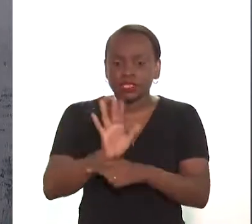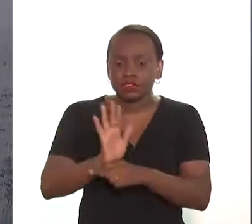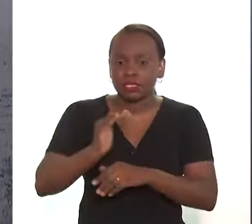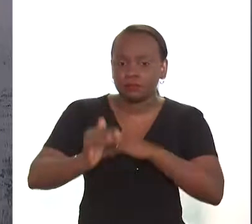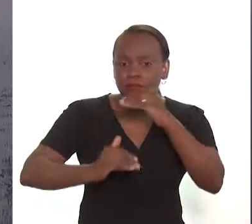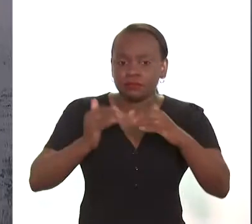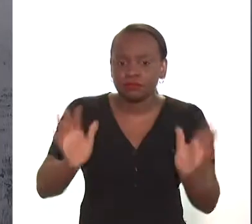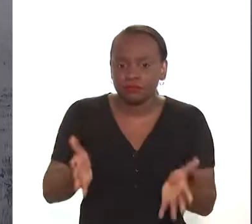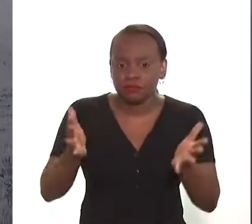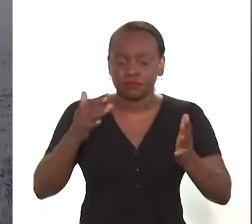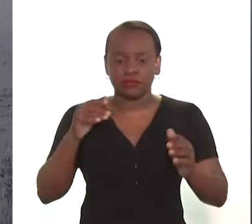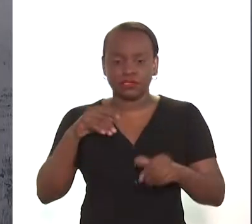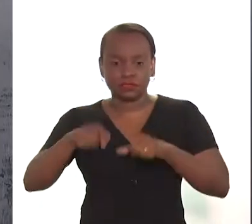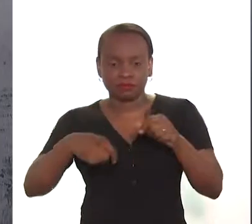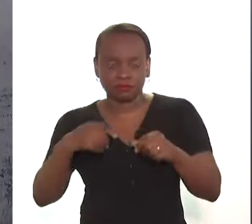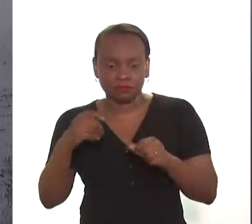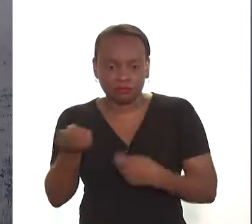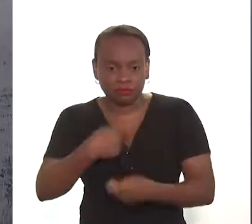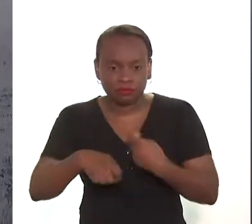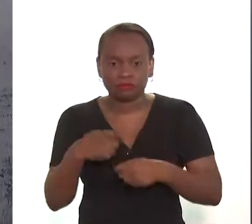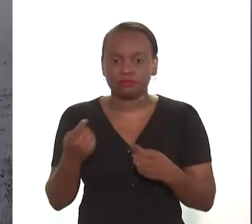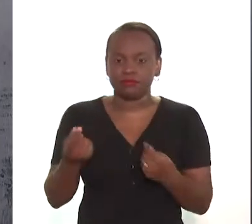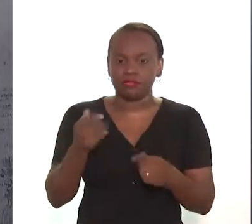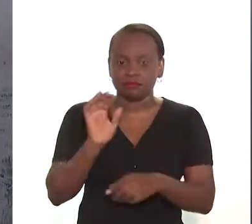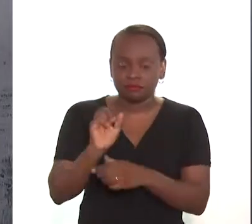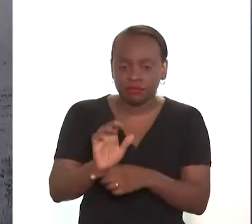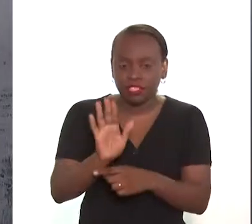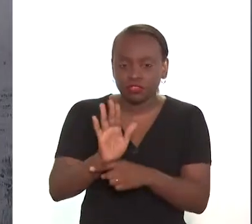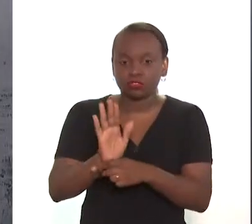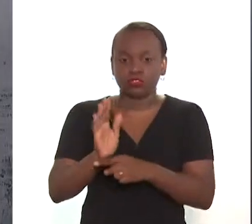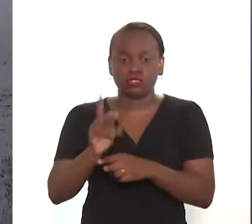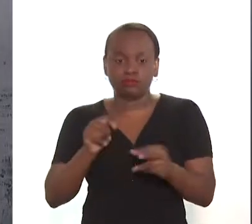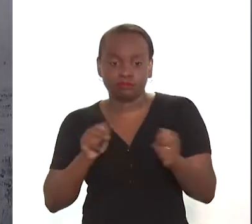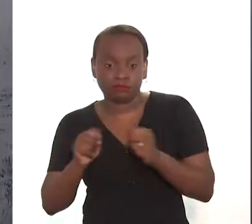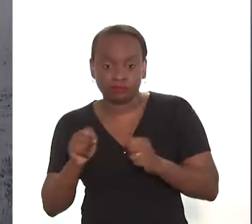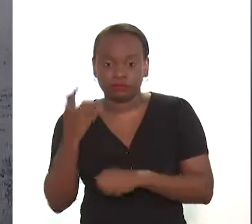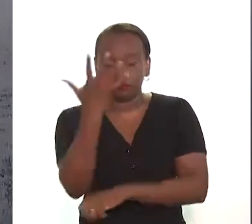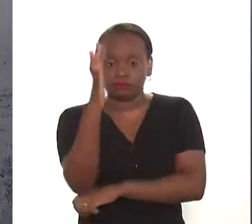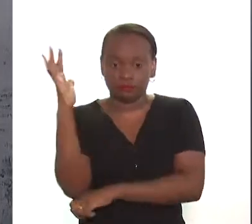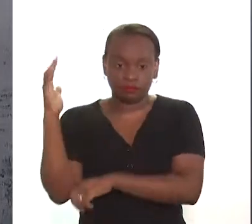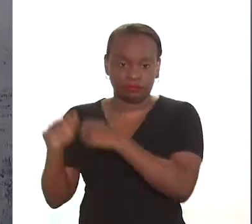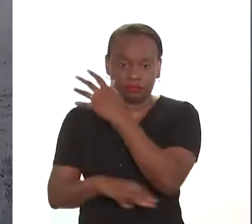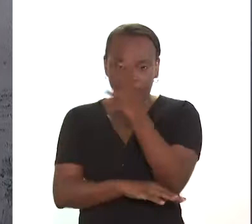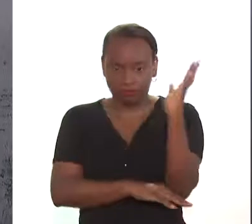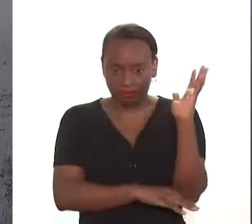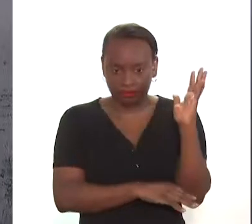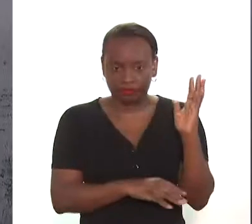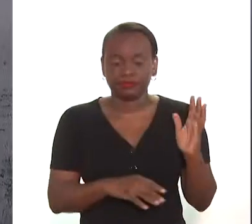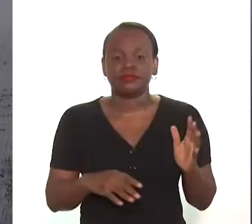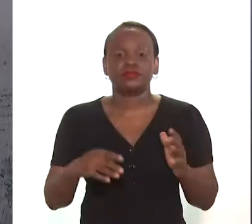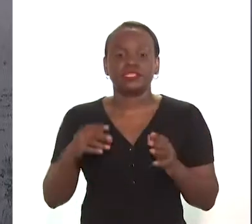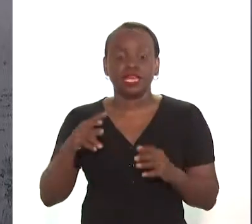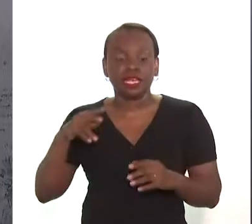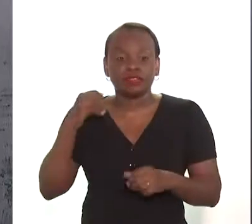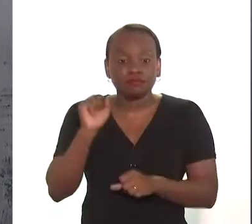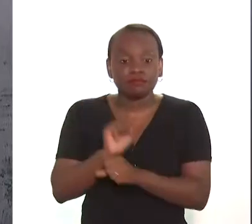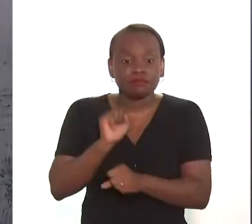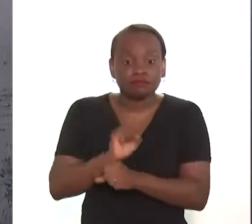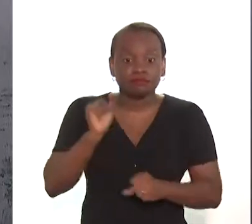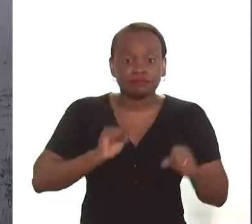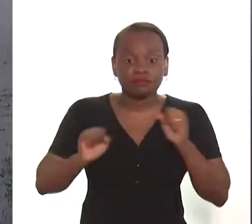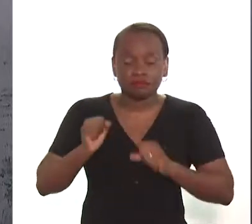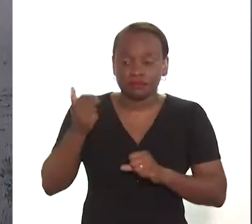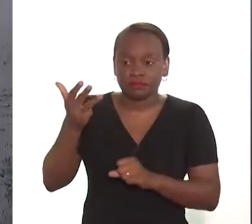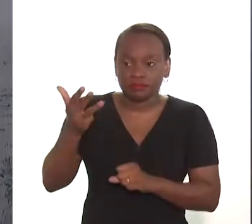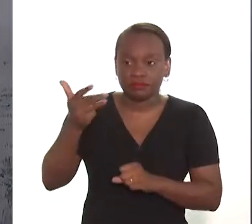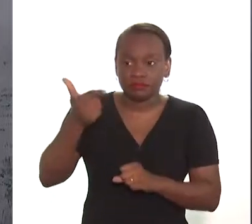desenvolvimento socioeconômico mais sustentável, com ações voltadas para a proteção e preservação do meio ambiente. Na contagem regressiva